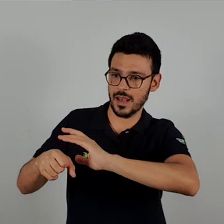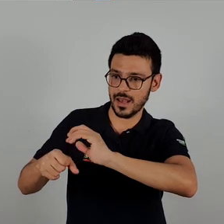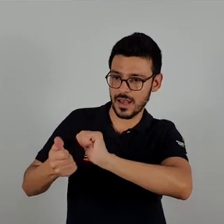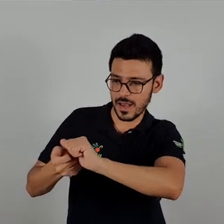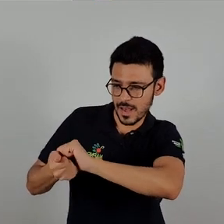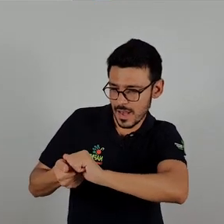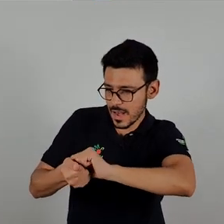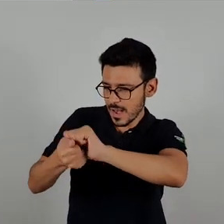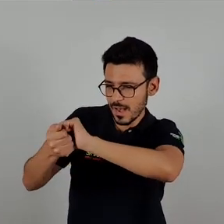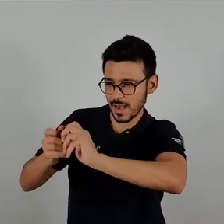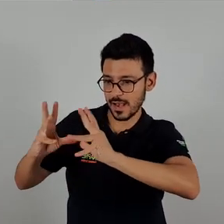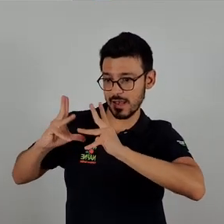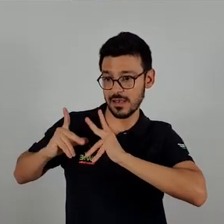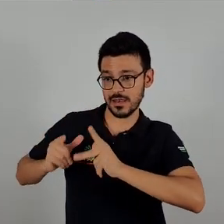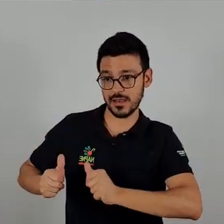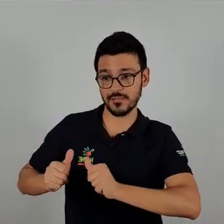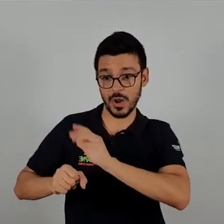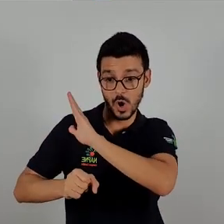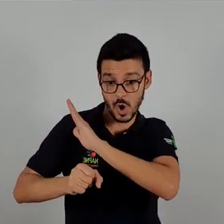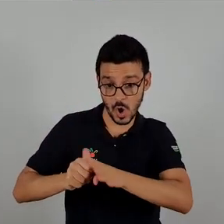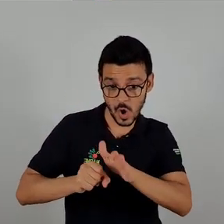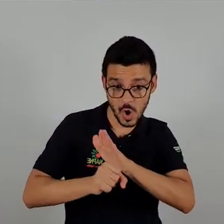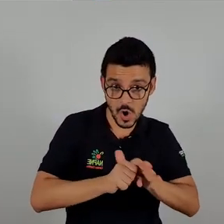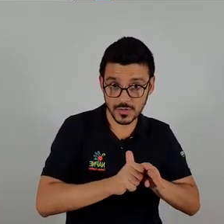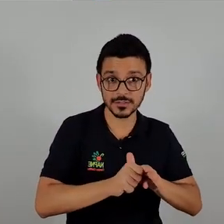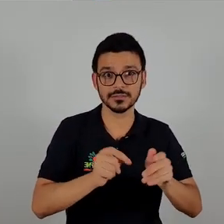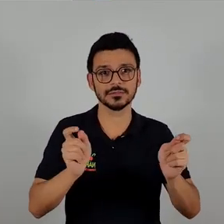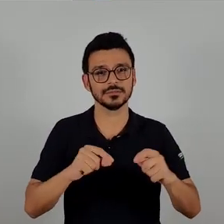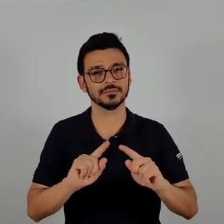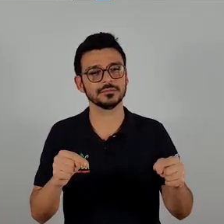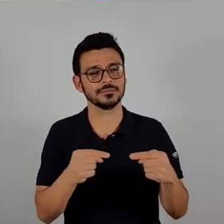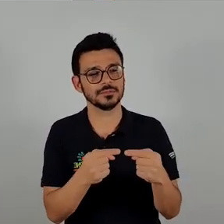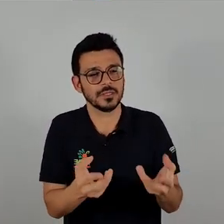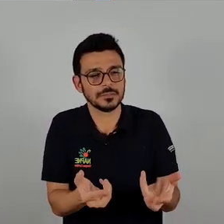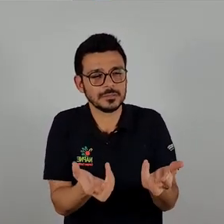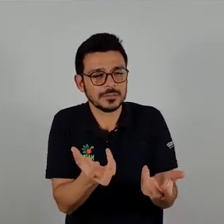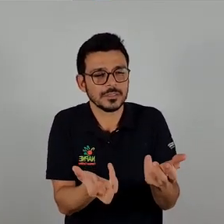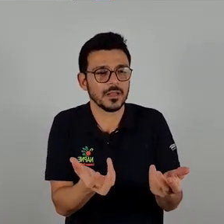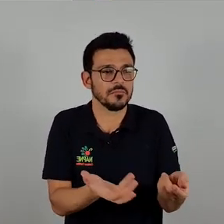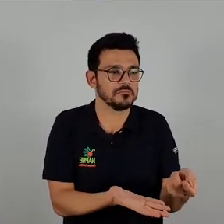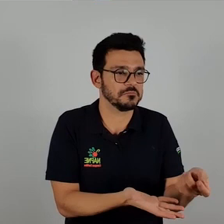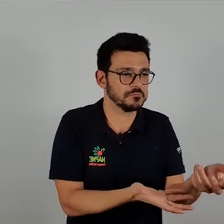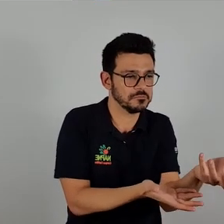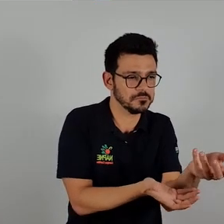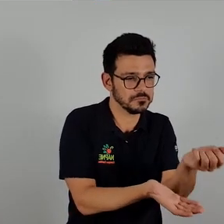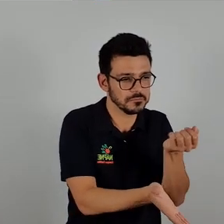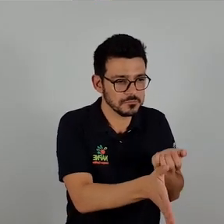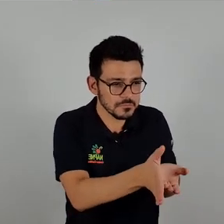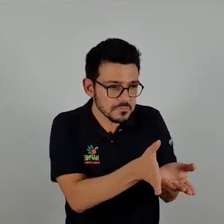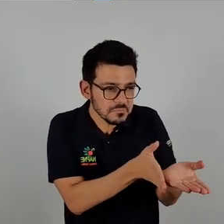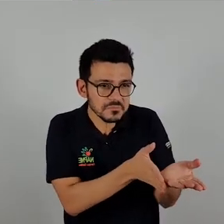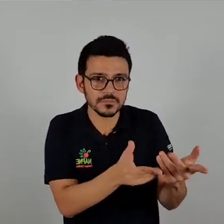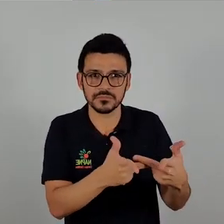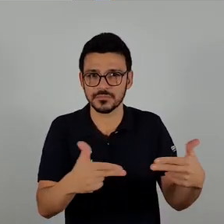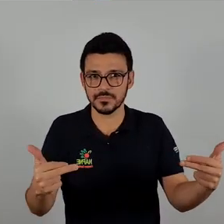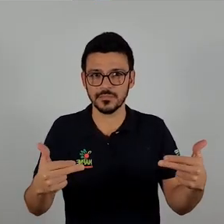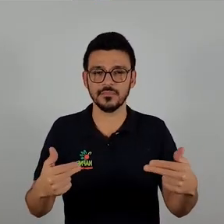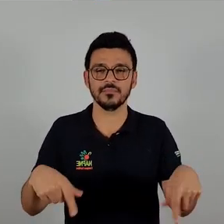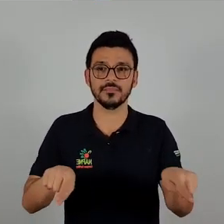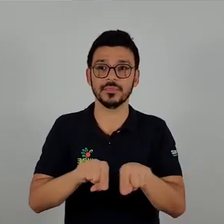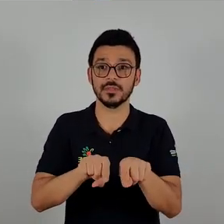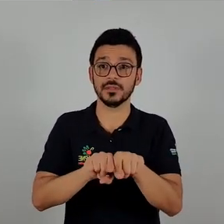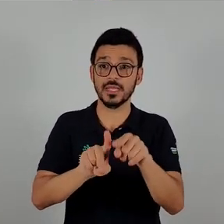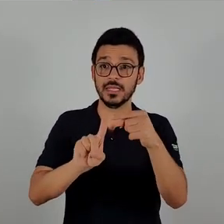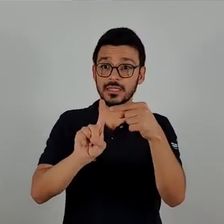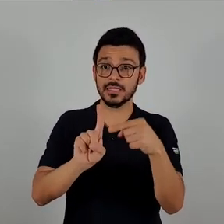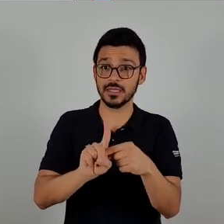né, viva essa planta dentro do princípio ativo, zerar, né, as aflatoxinas, que inclusive, diga-se de passagem, vocês que trabalham com cães aí,